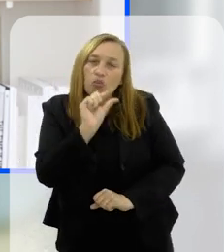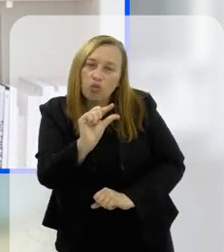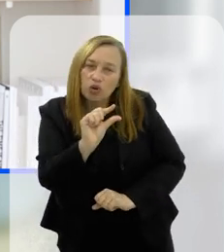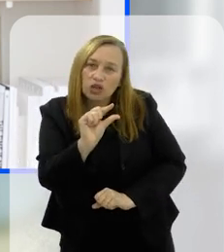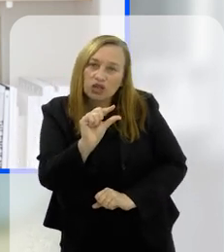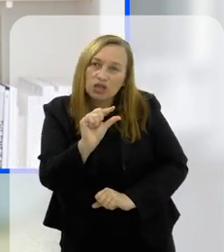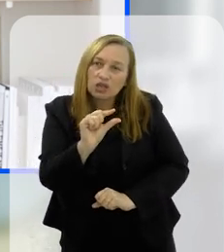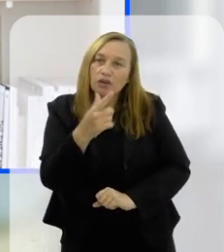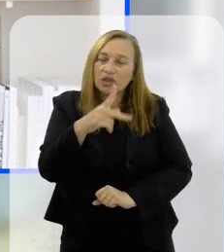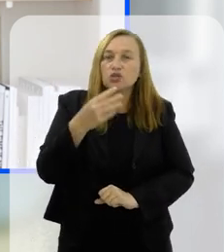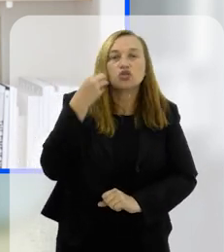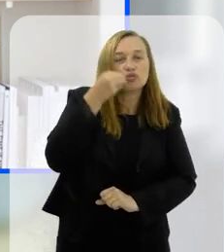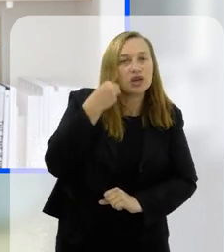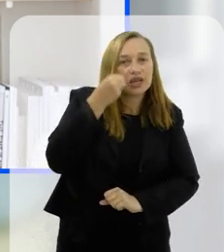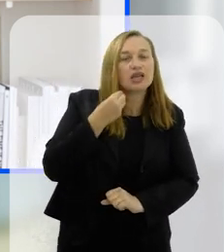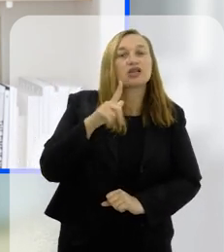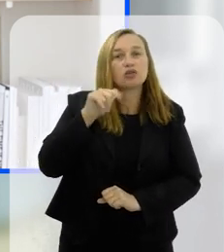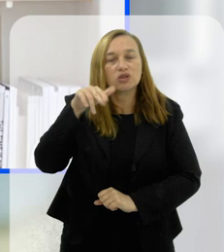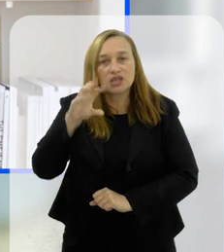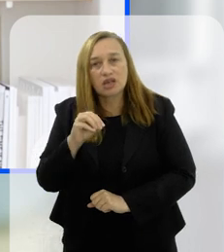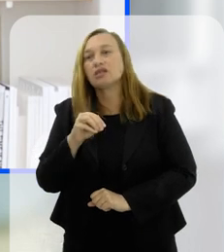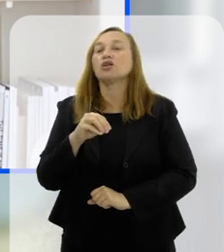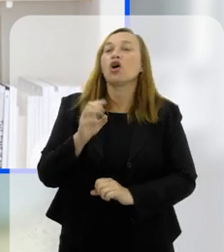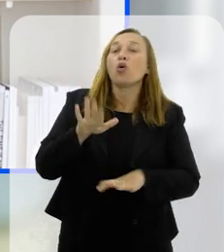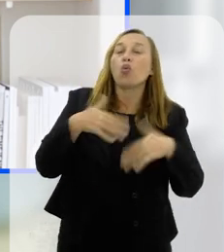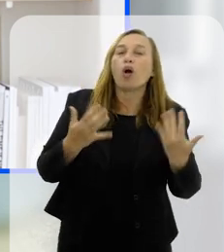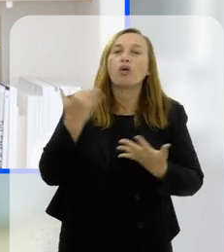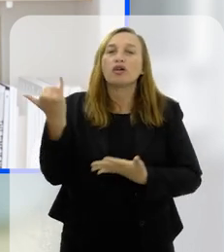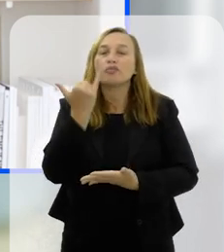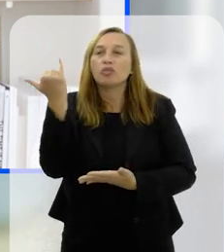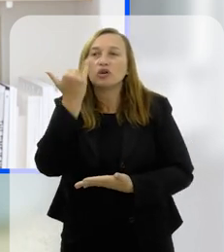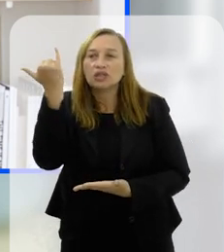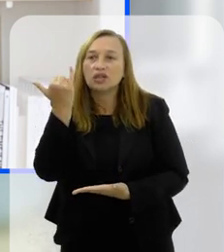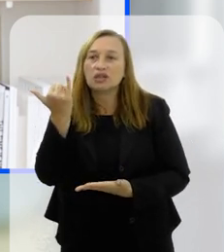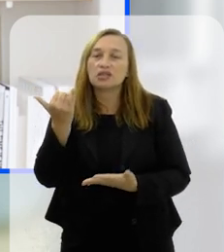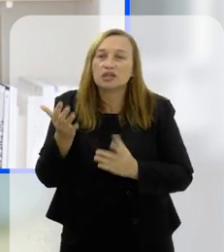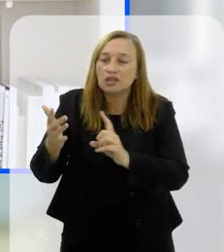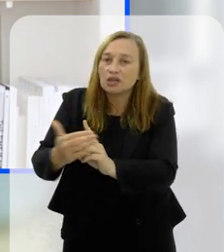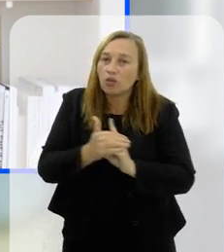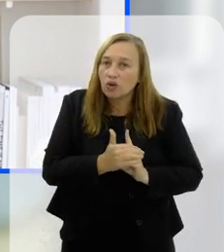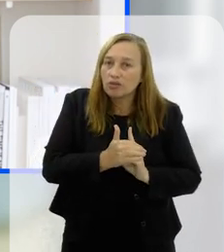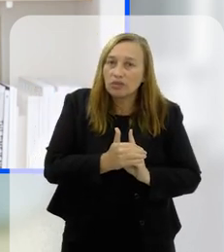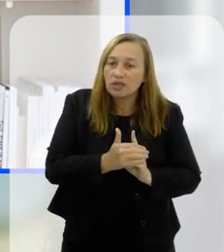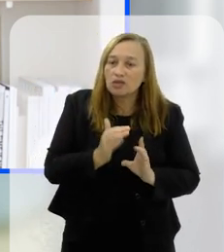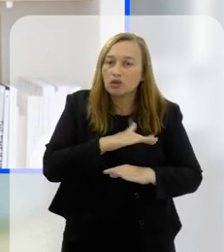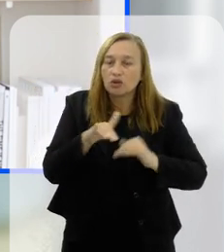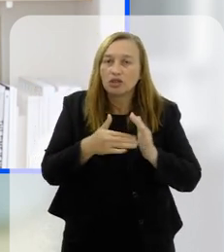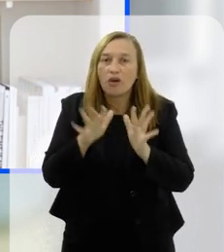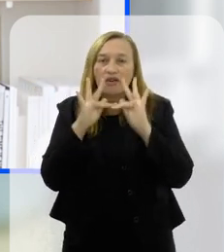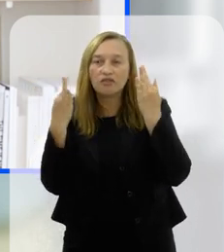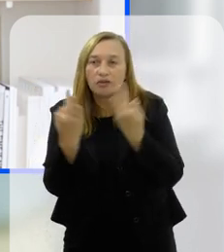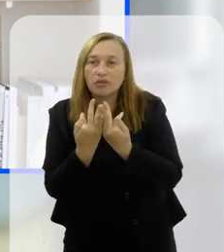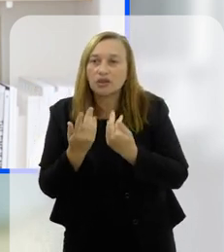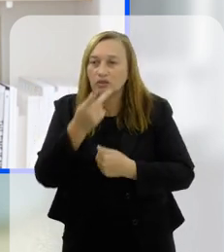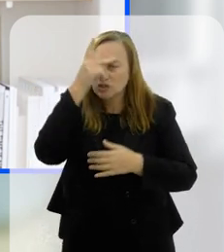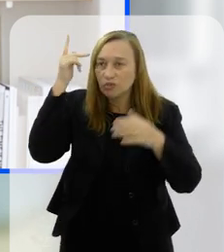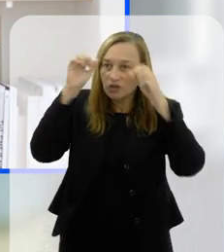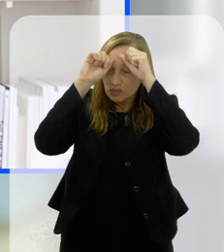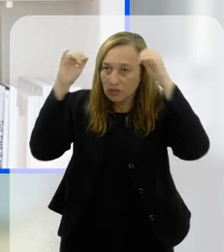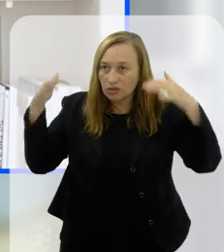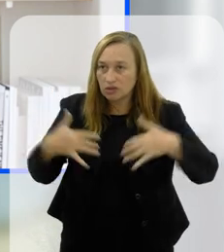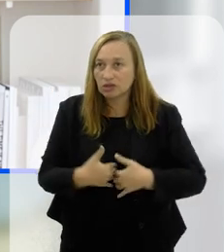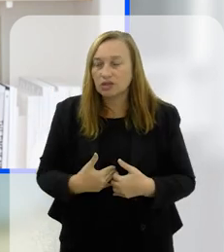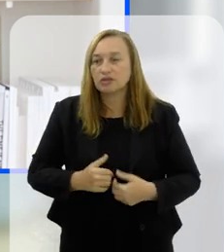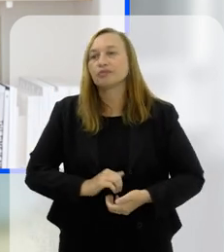falar um pouquinho sobre isso até por pela sua vivência Luciano para gente qual a importância desse acolhimento integral às famílias das pessoas